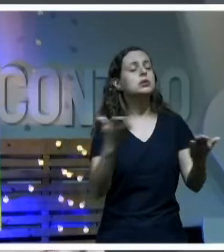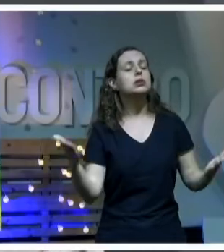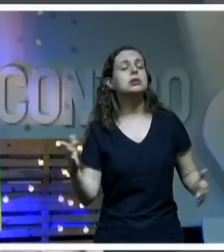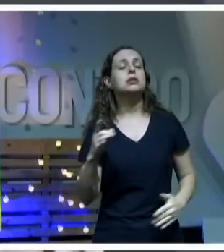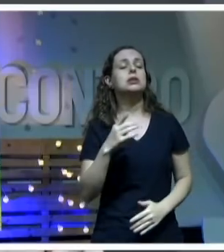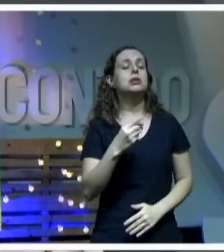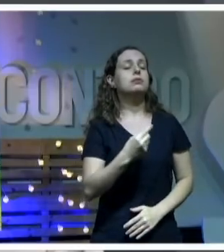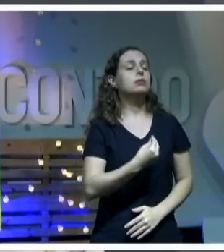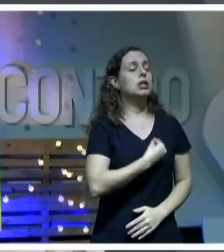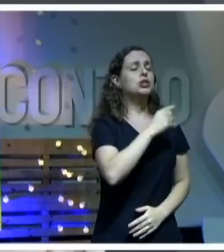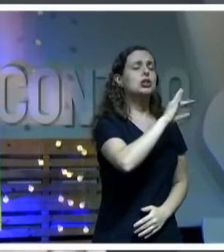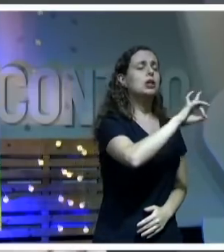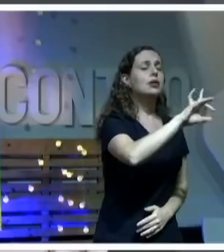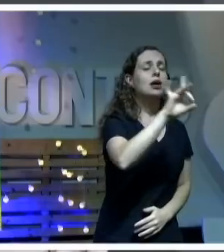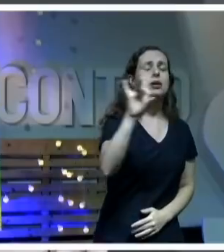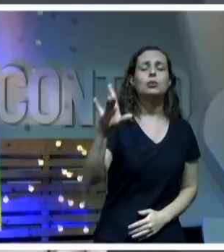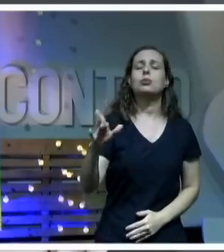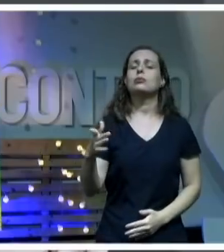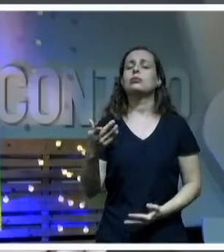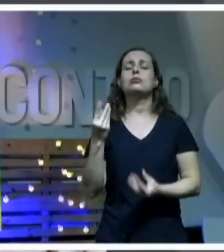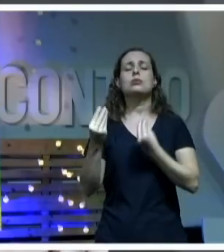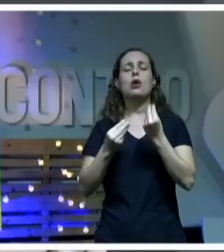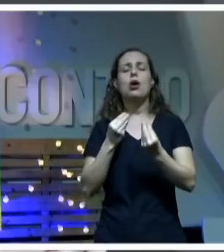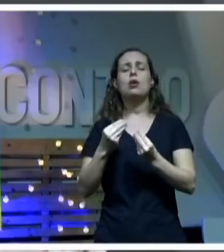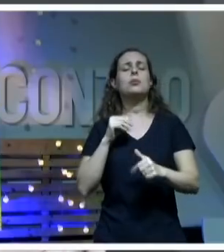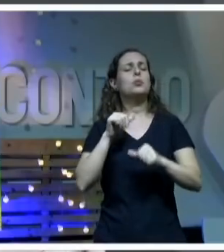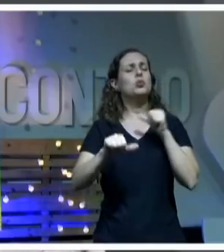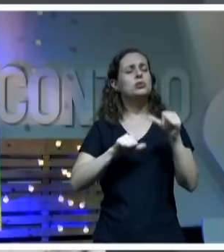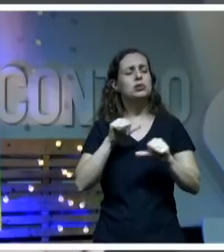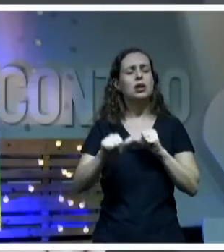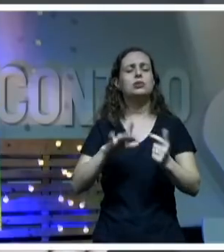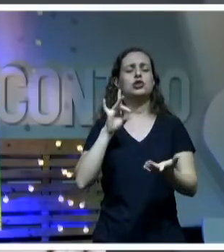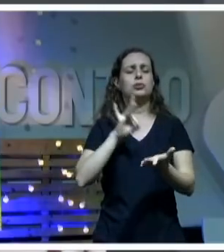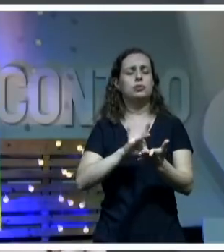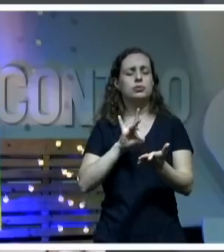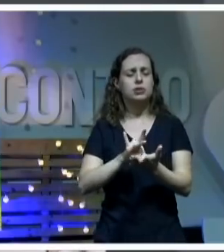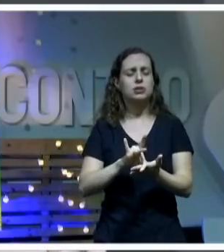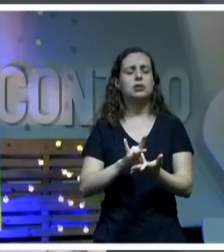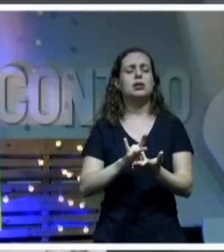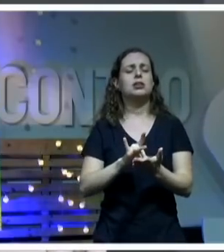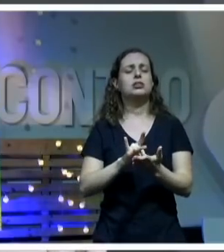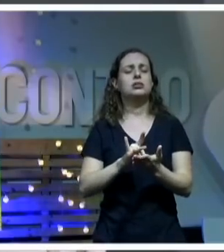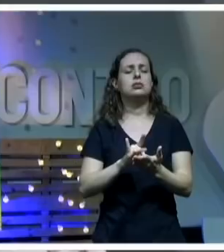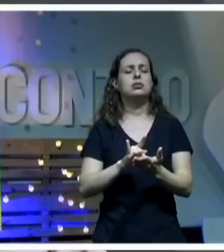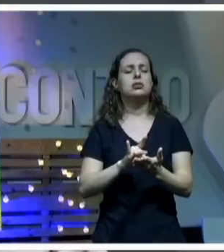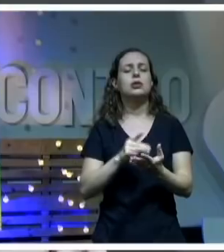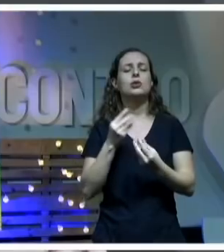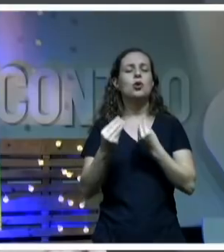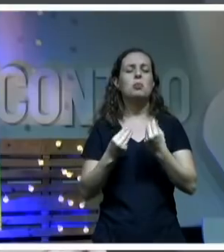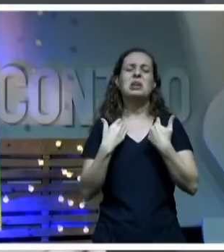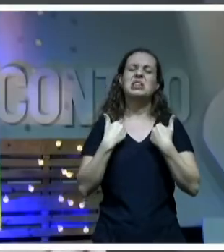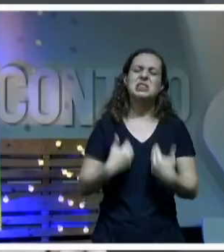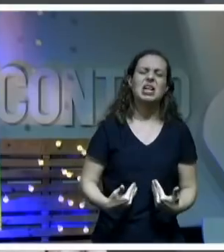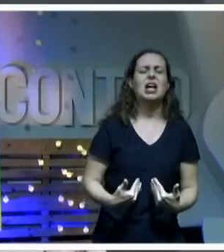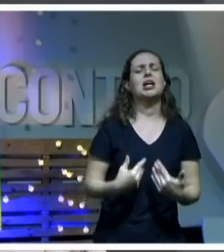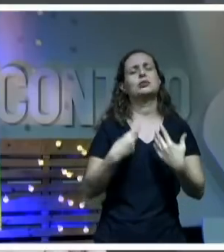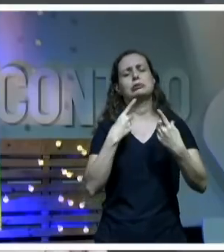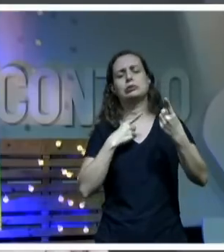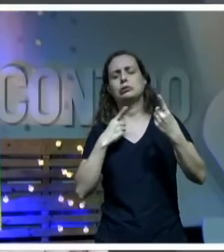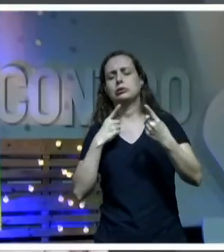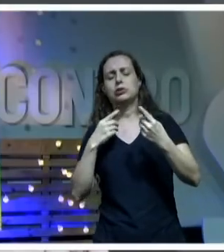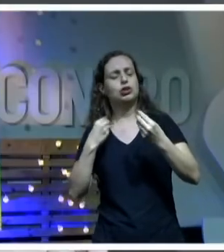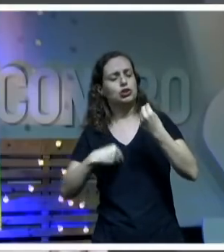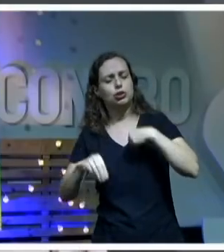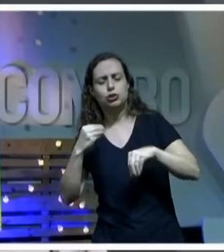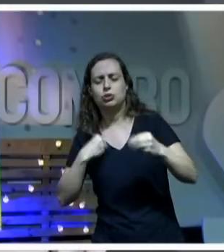empolgados a saída que renovados a não entrar na estatística de cansaço de